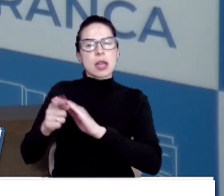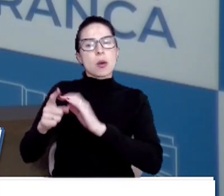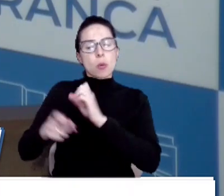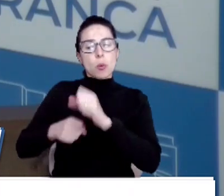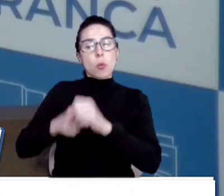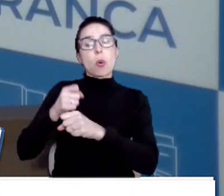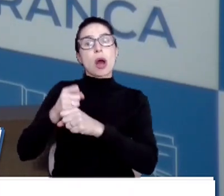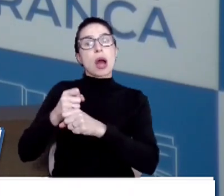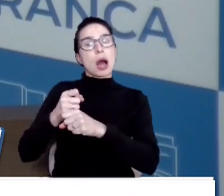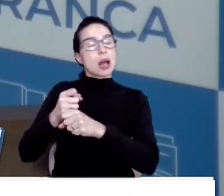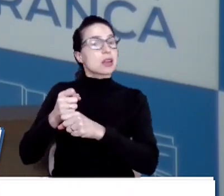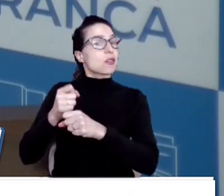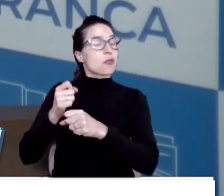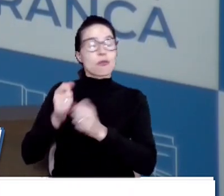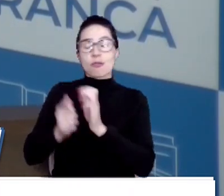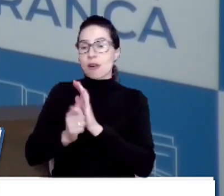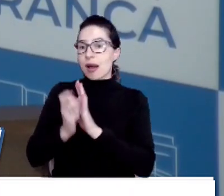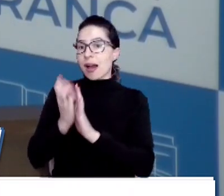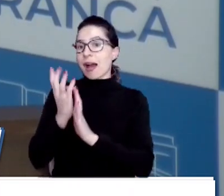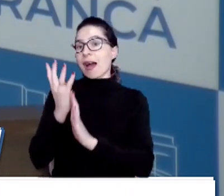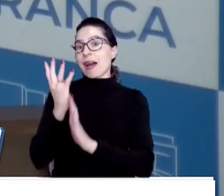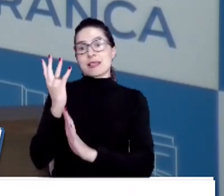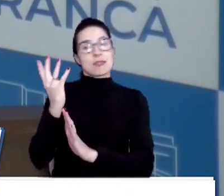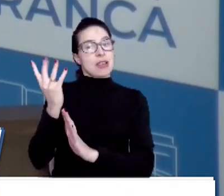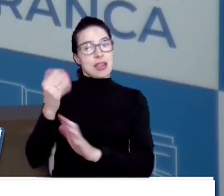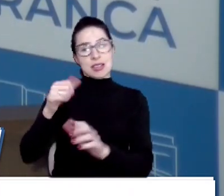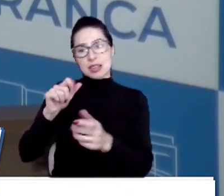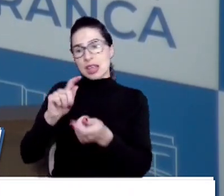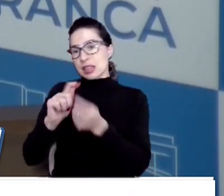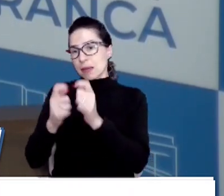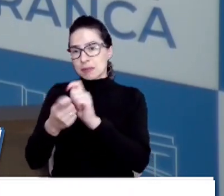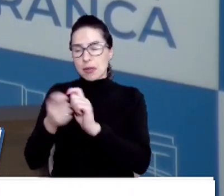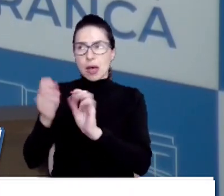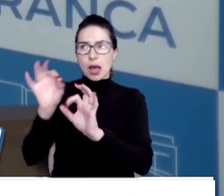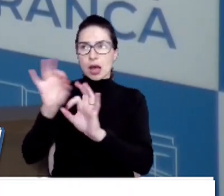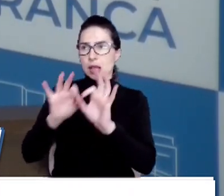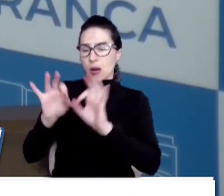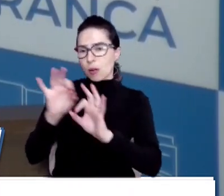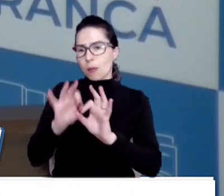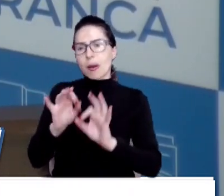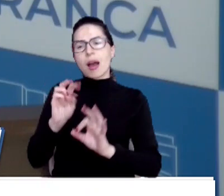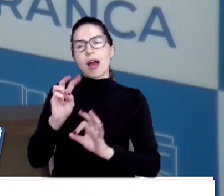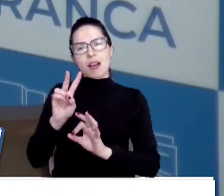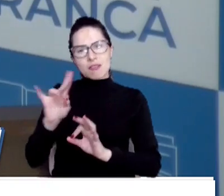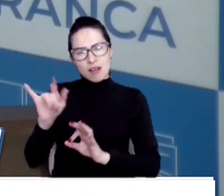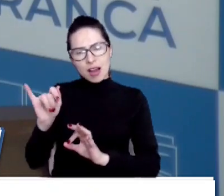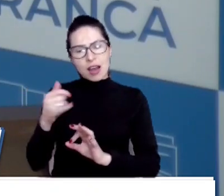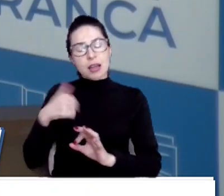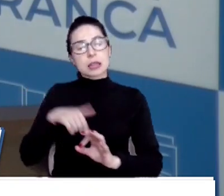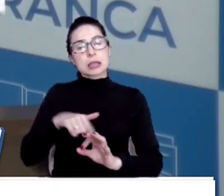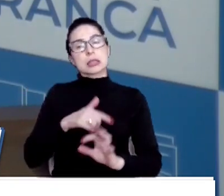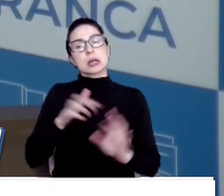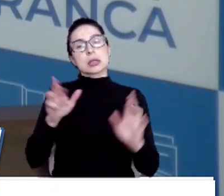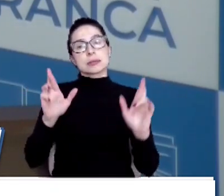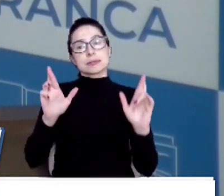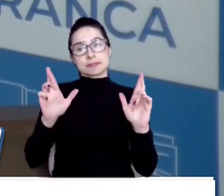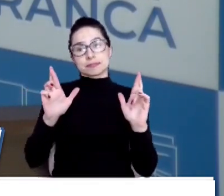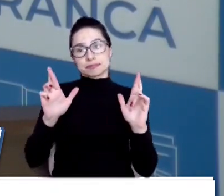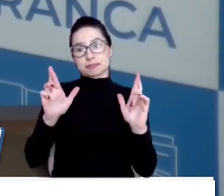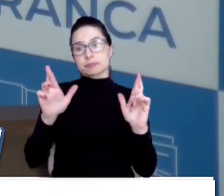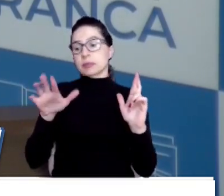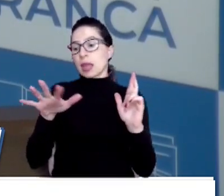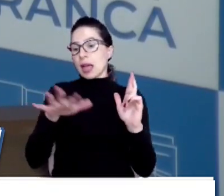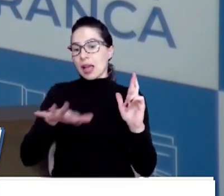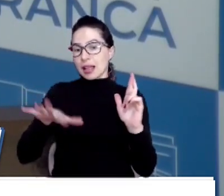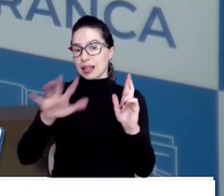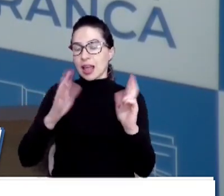que vem várias vezes várias vezes vai ser mexida e a gente espera que essas áreas que nós